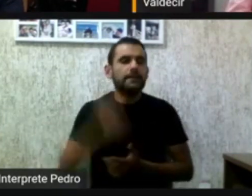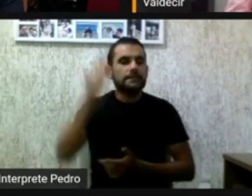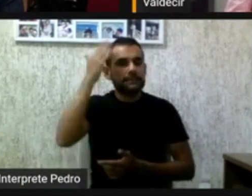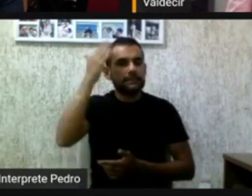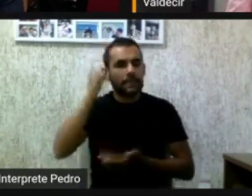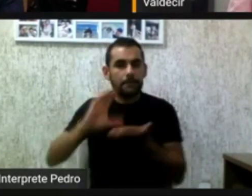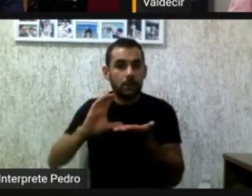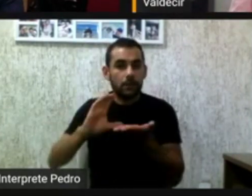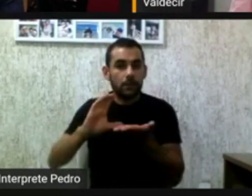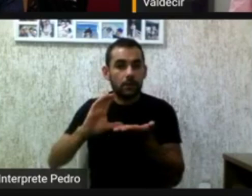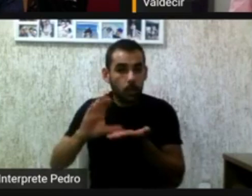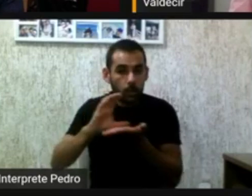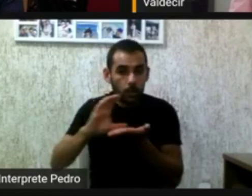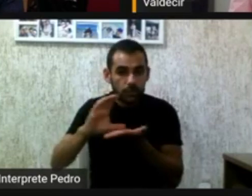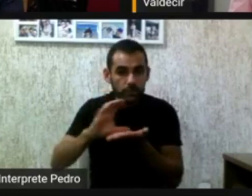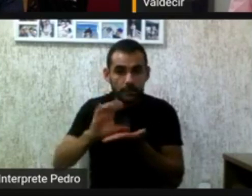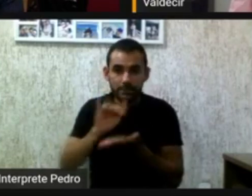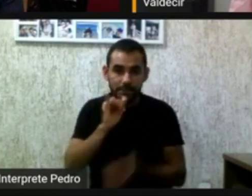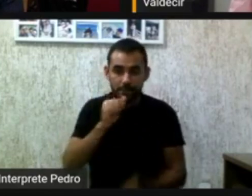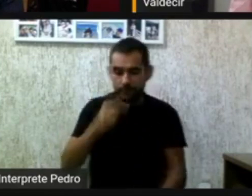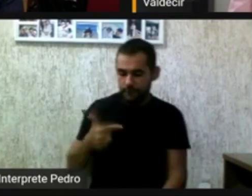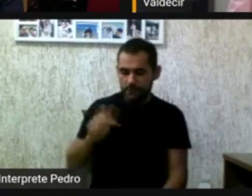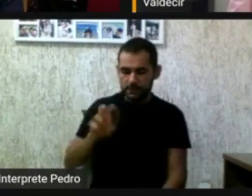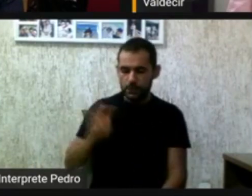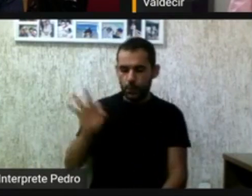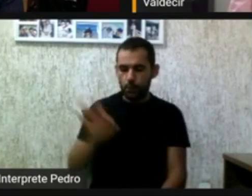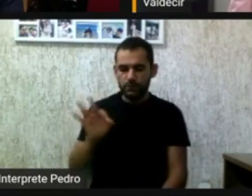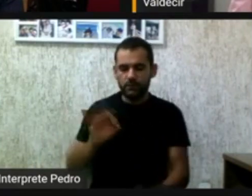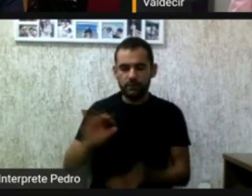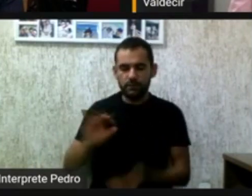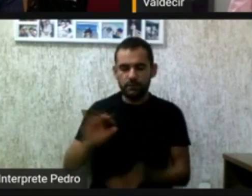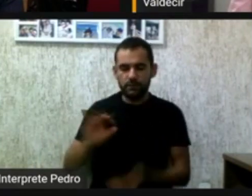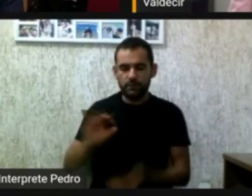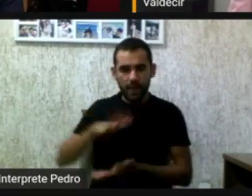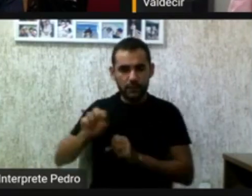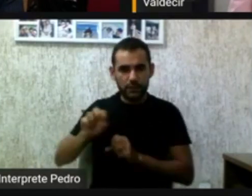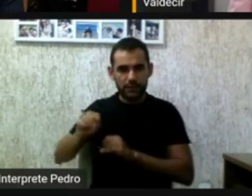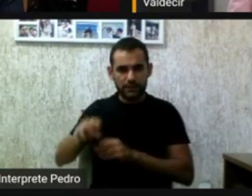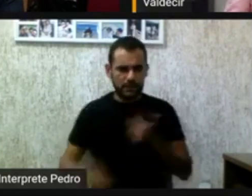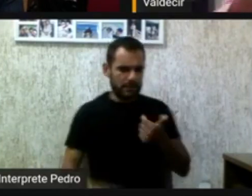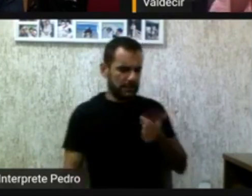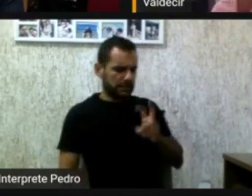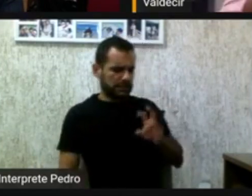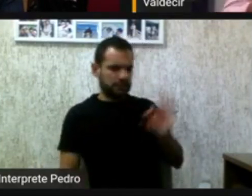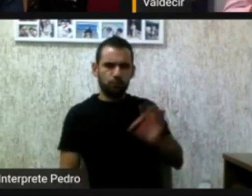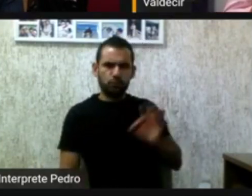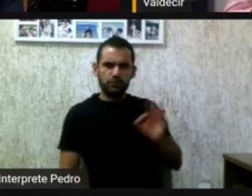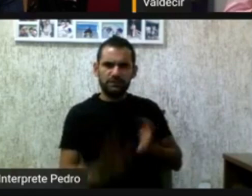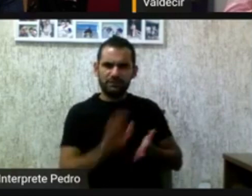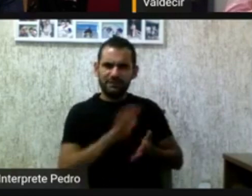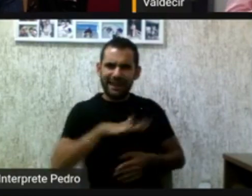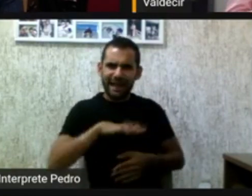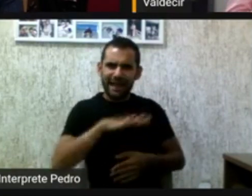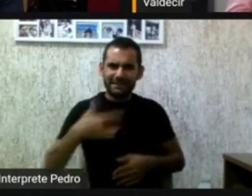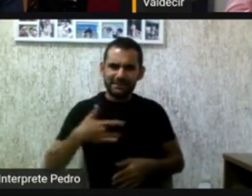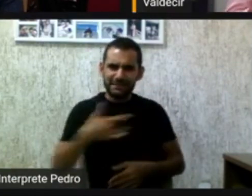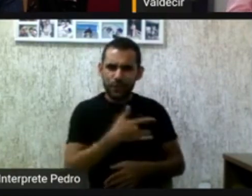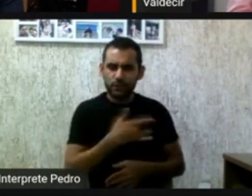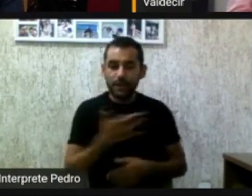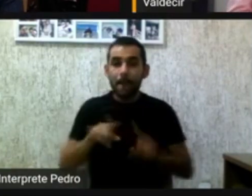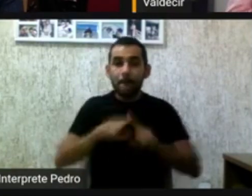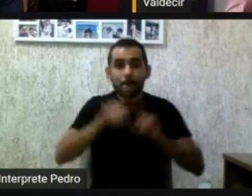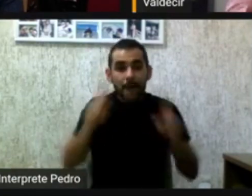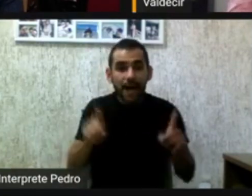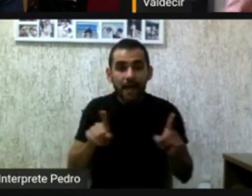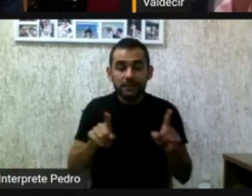constitucionais, por exemplo, que é 25% na área da educação, 15% na área da saúde. Mas isso são os mínimos constitucionais.